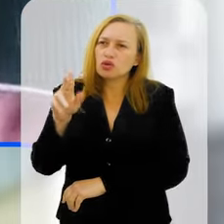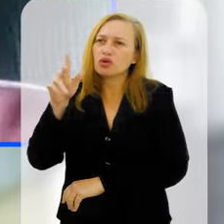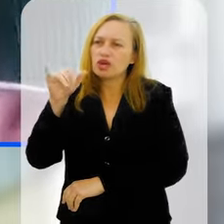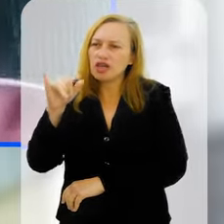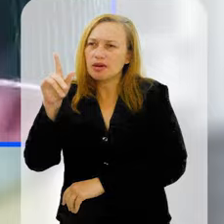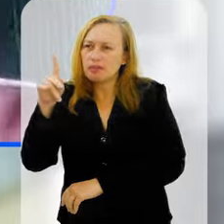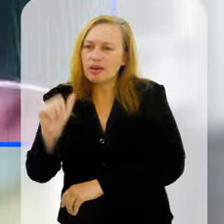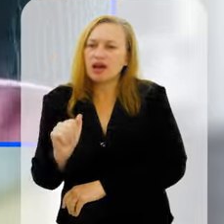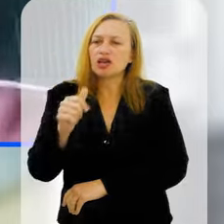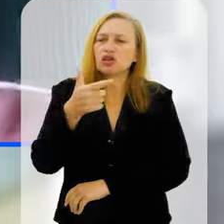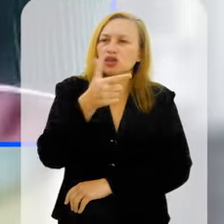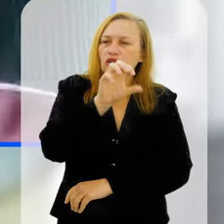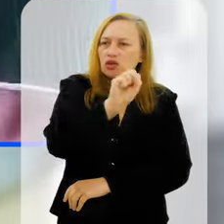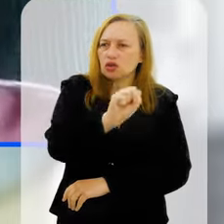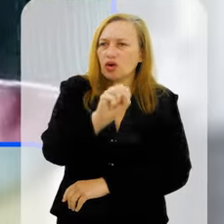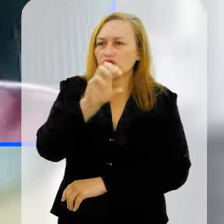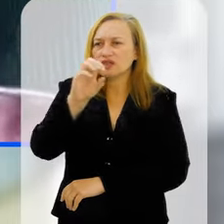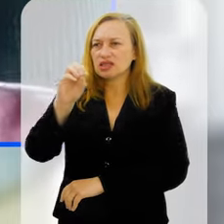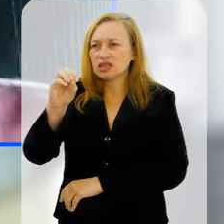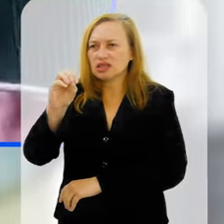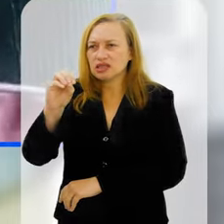Foram R$ 900 mil,